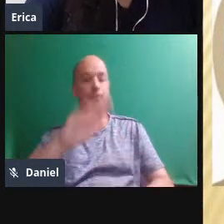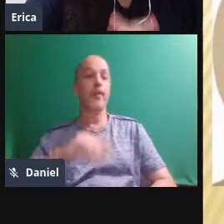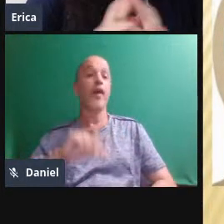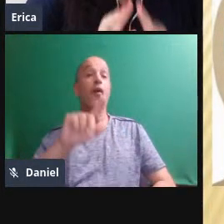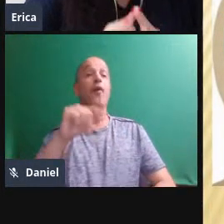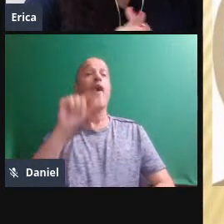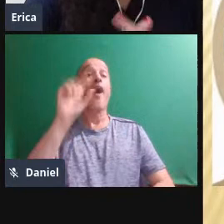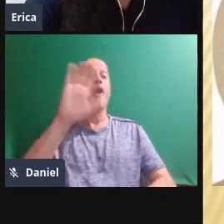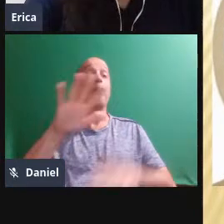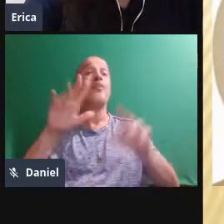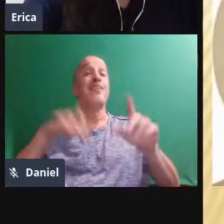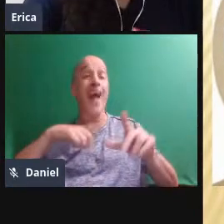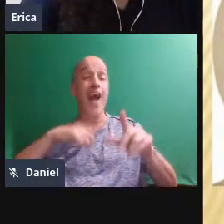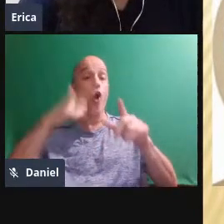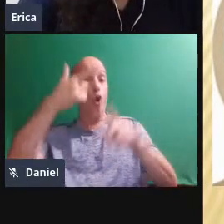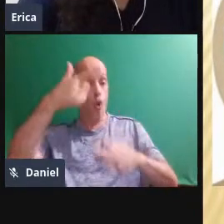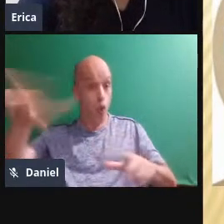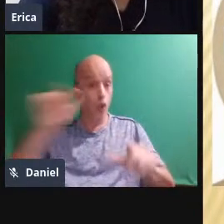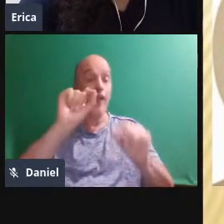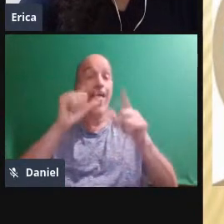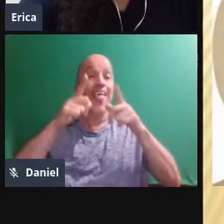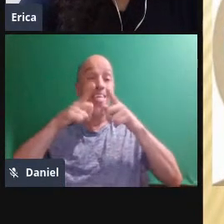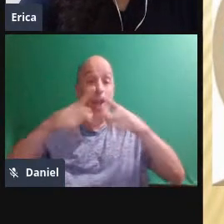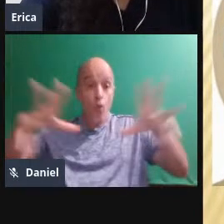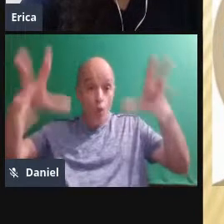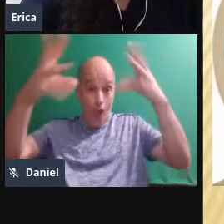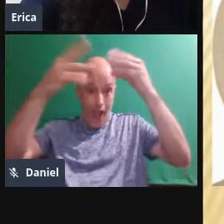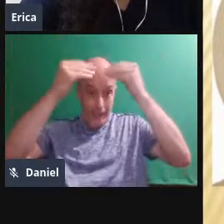dos ouvintes fazem essa confusão.